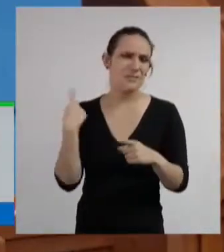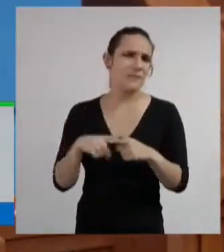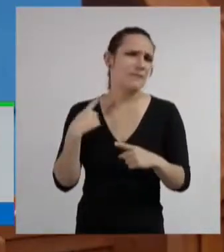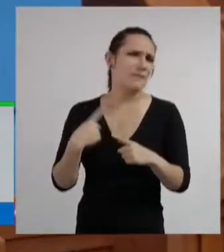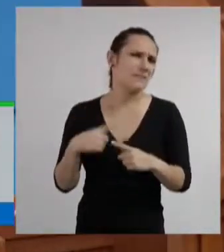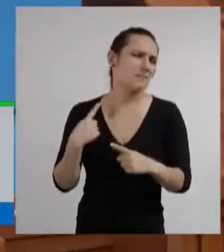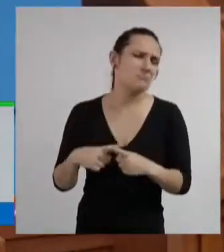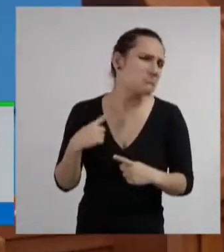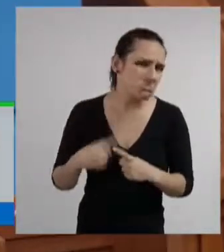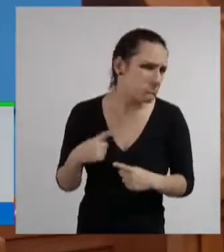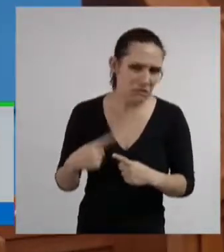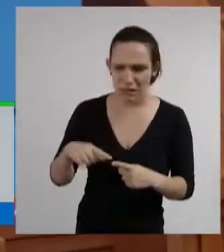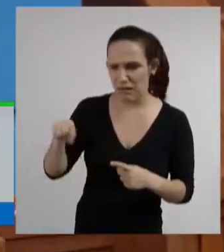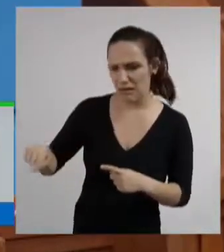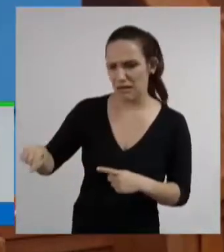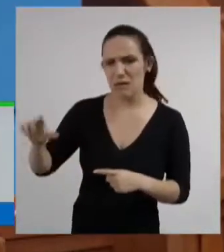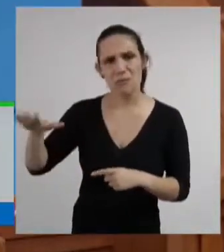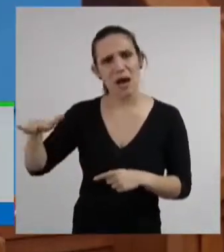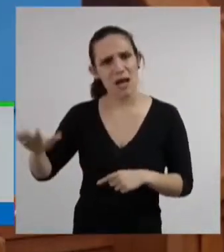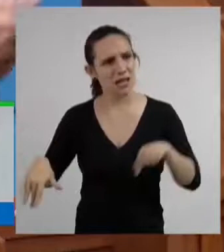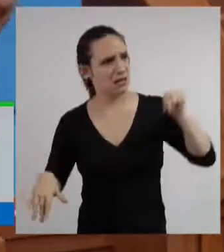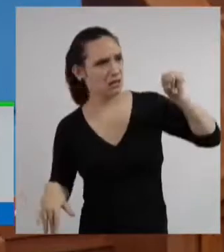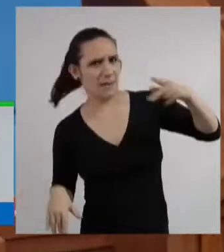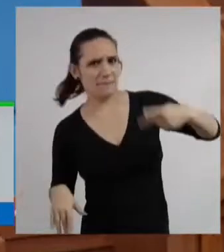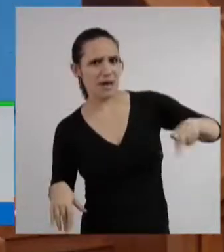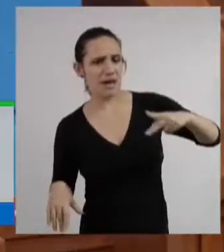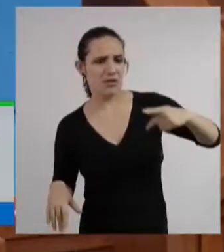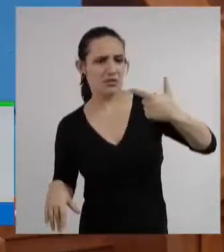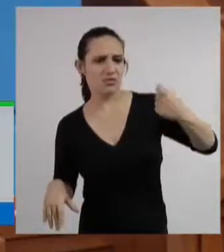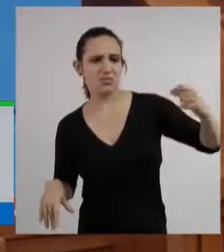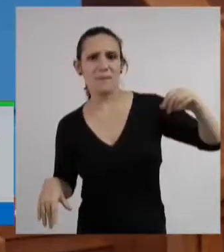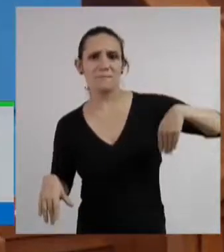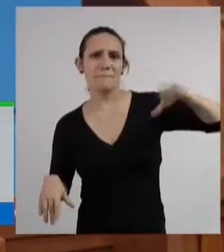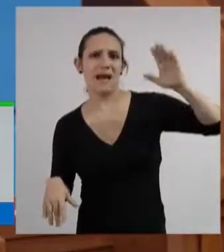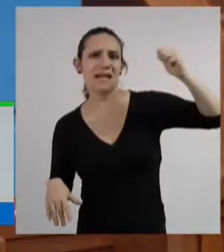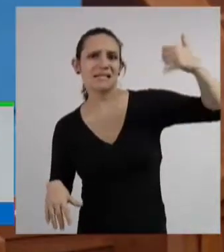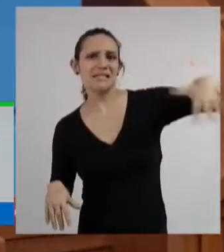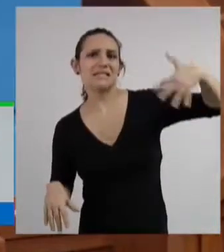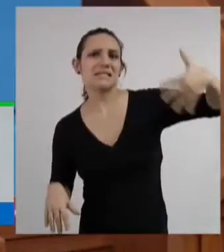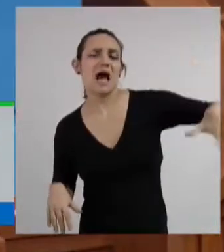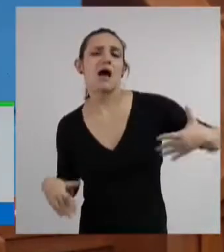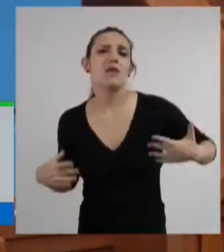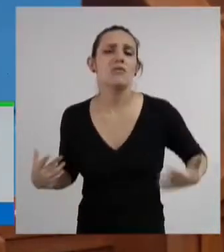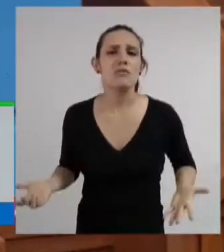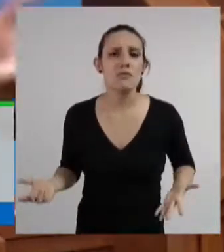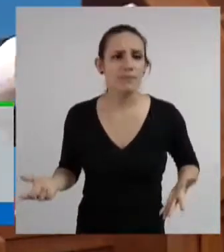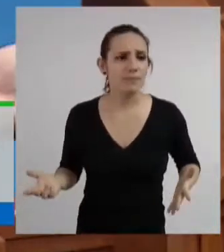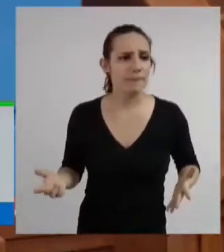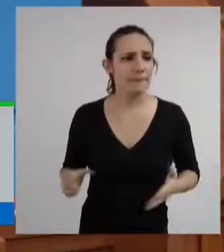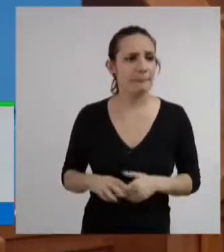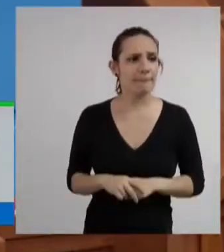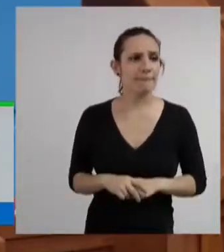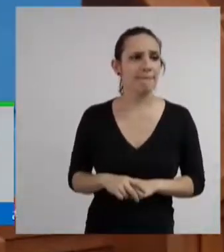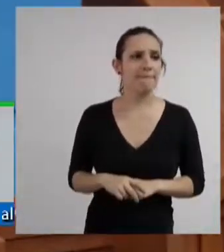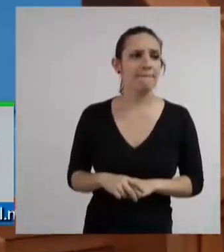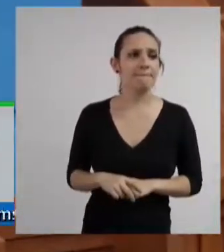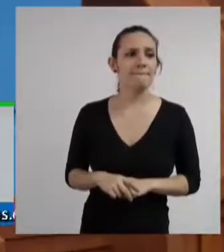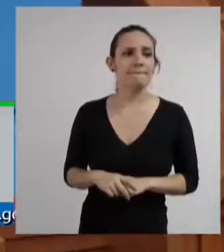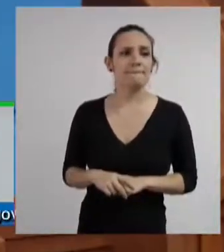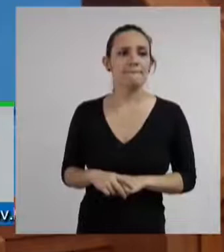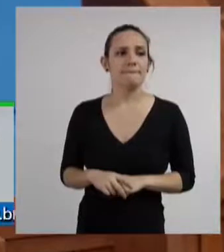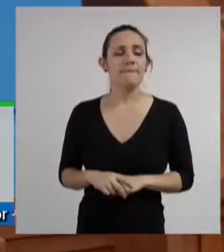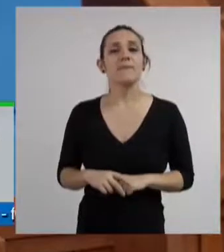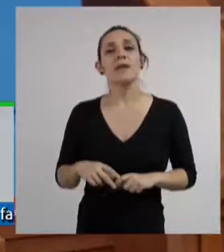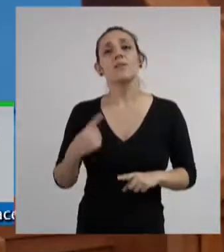Paraguai é um país livre de aftosa sem vacinação? Porque lá da aftosa eles não